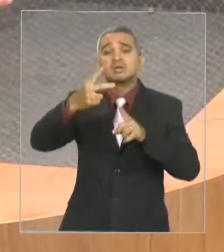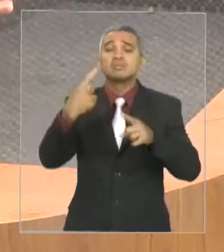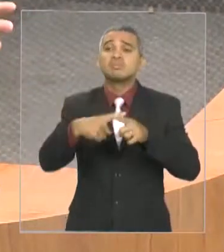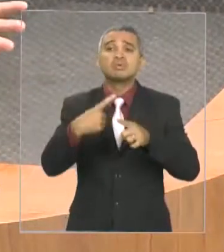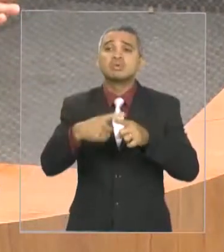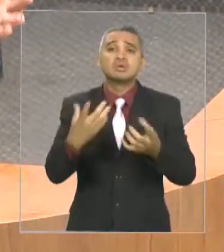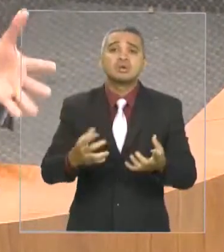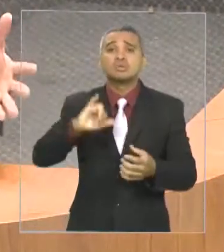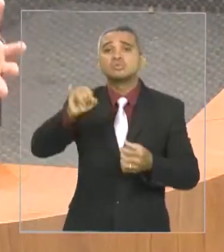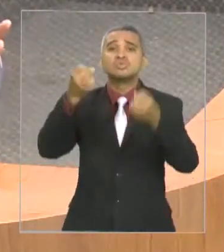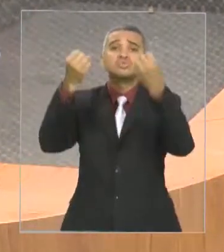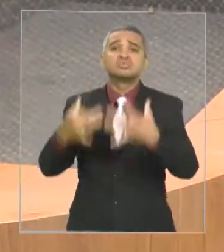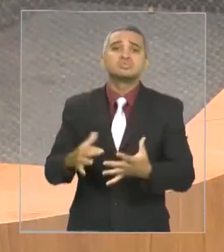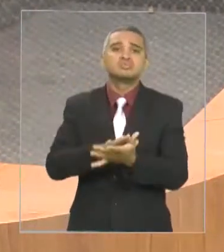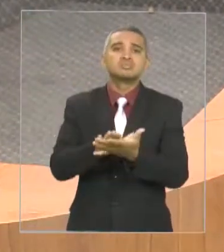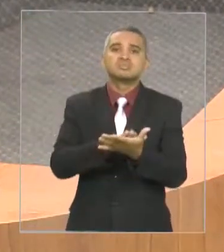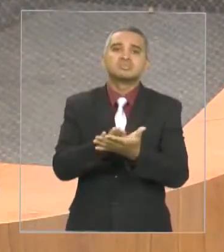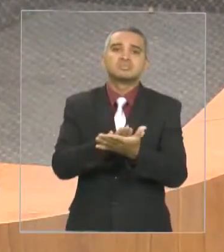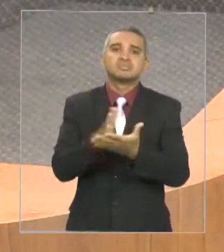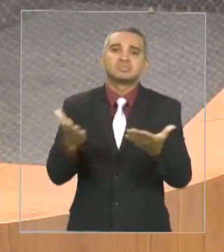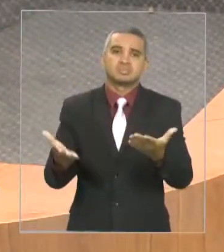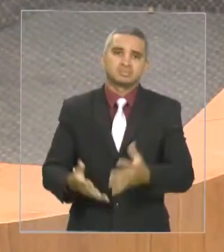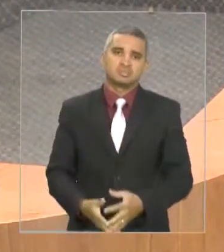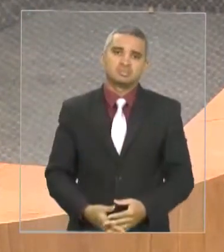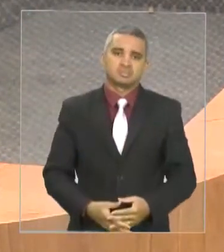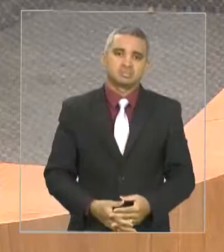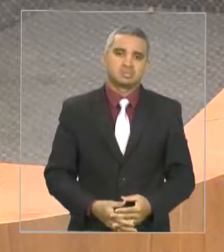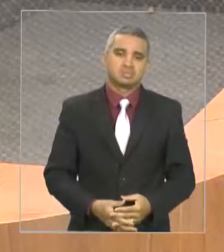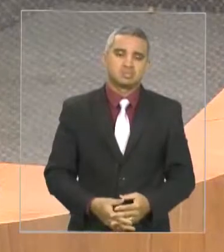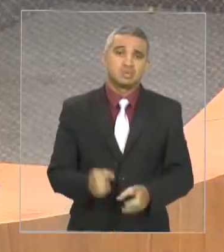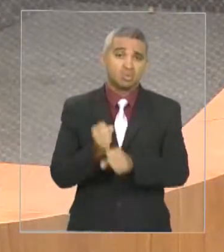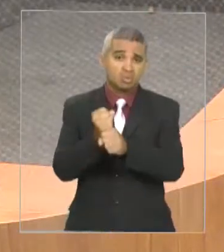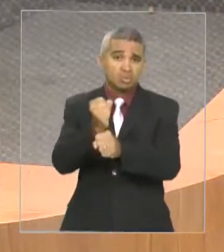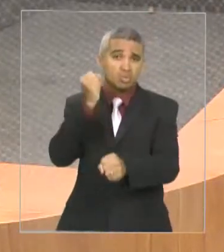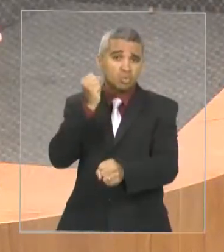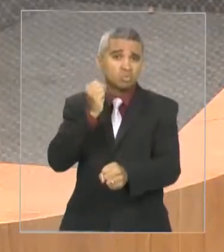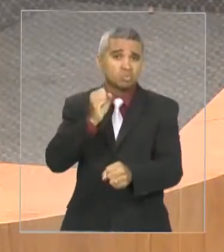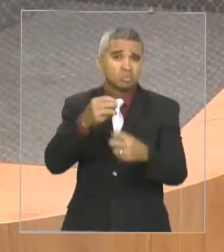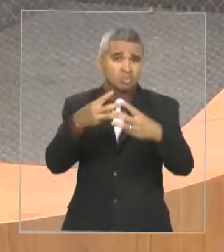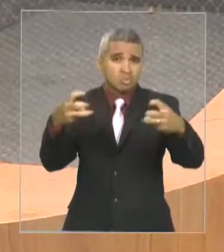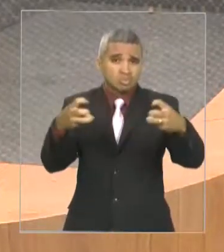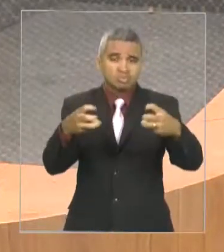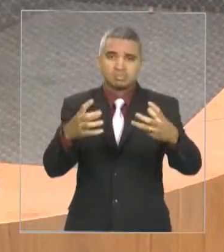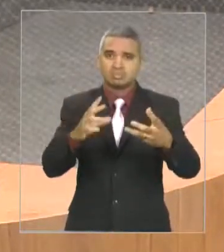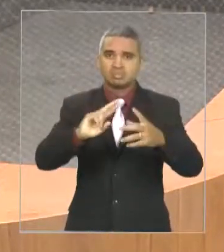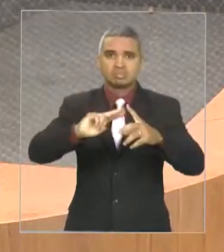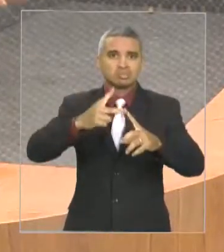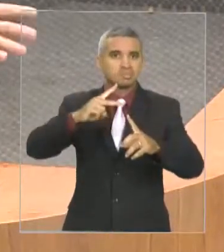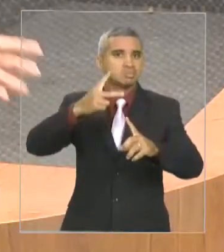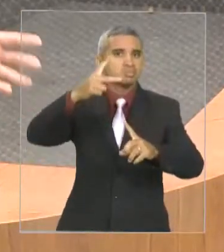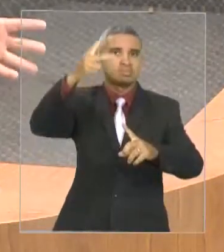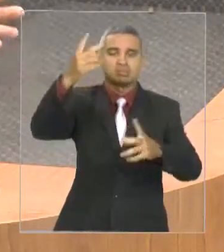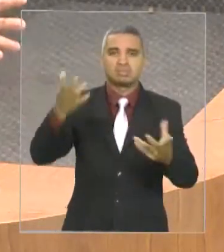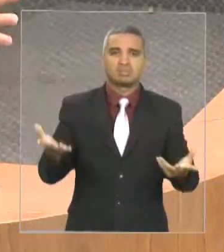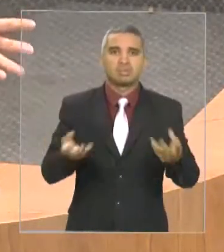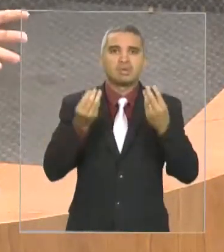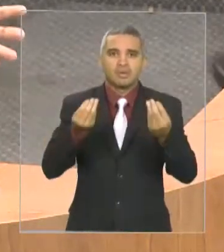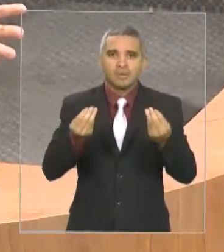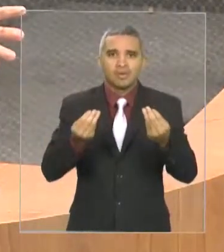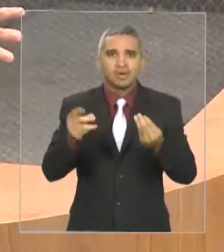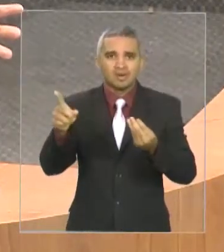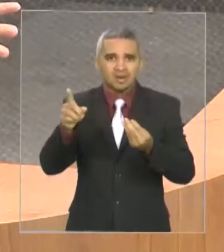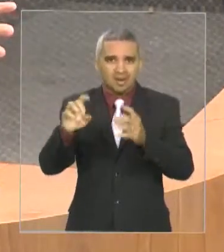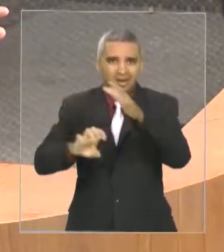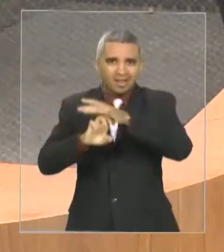agora não foi apresentada. O lucro da SEMAR é ascendente, não há dificuldade na